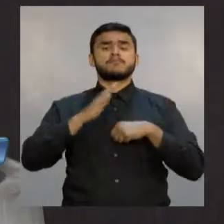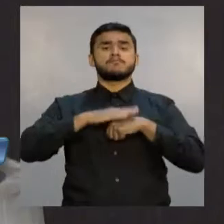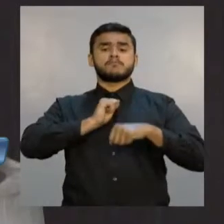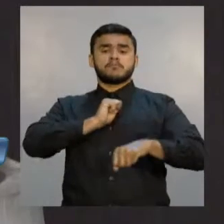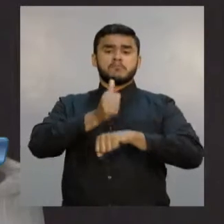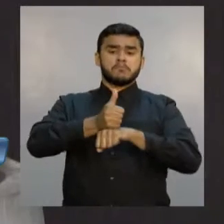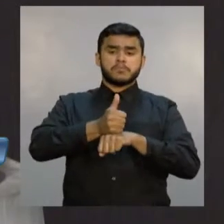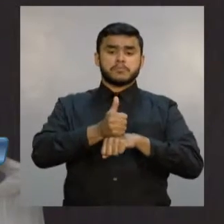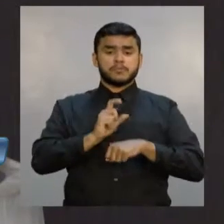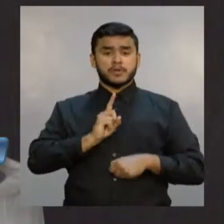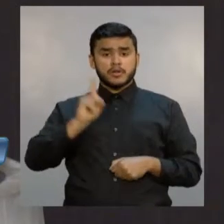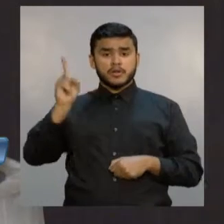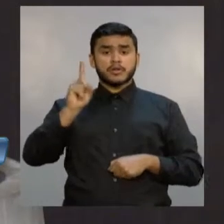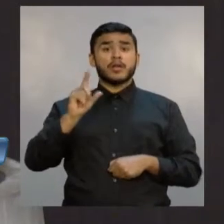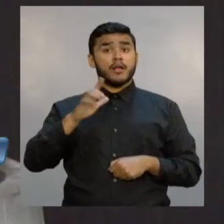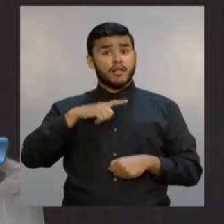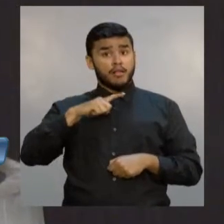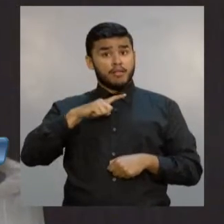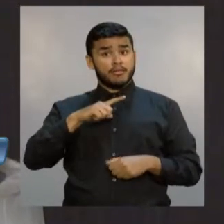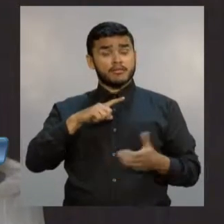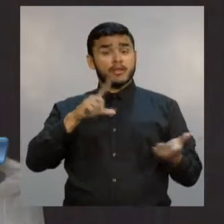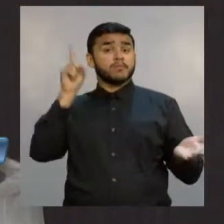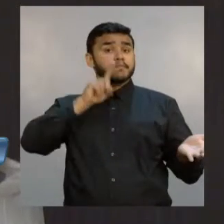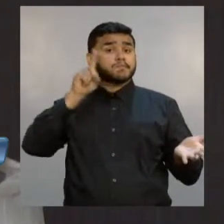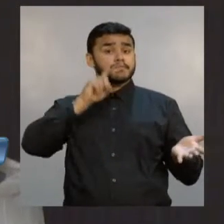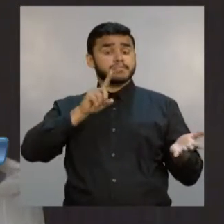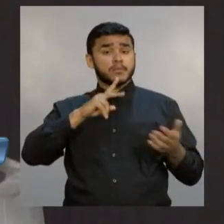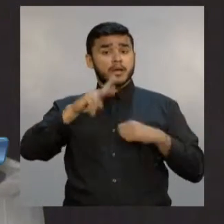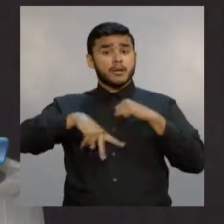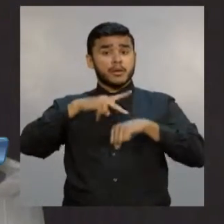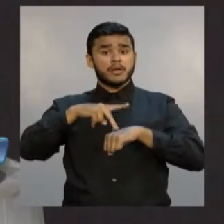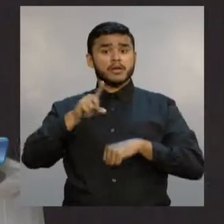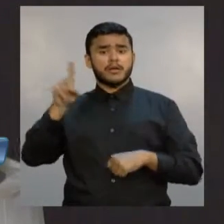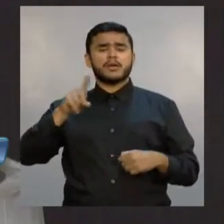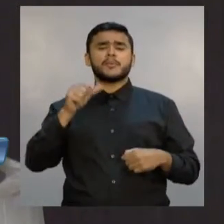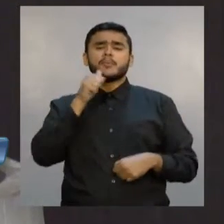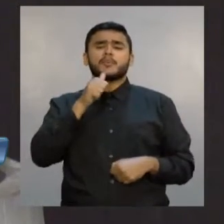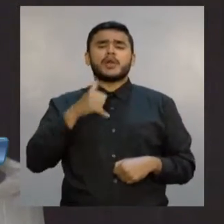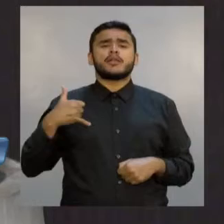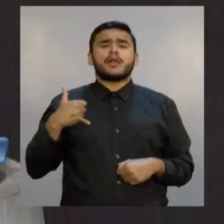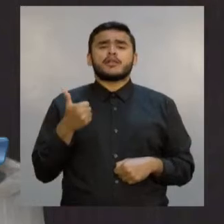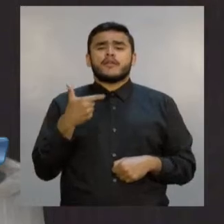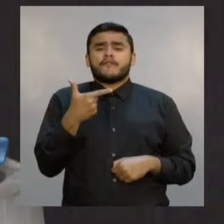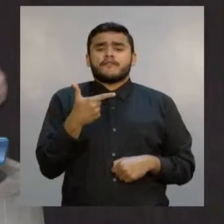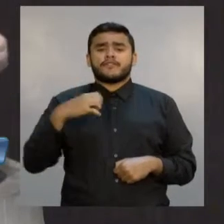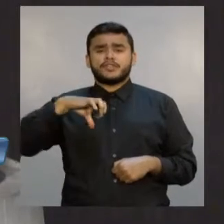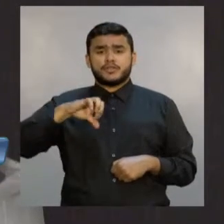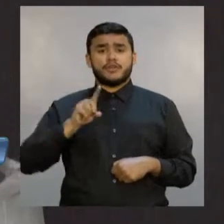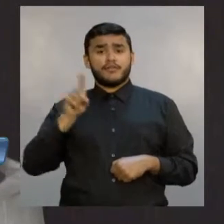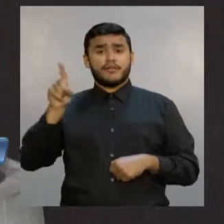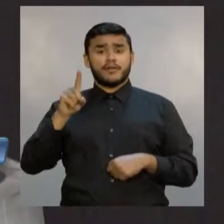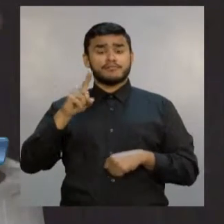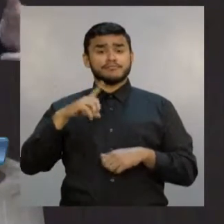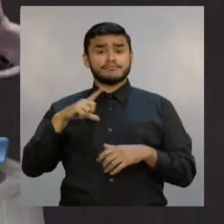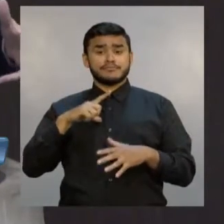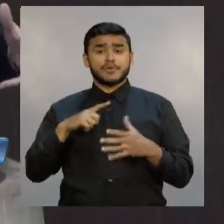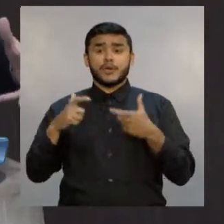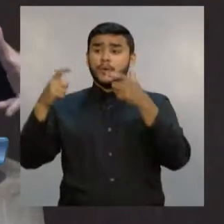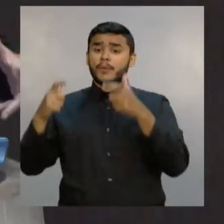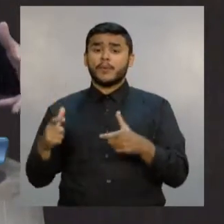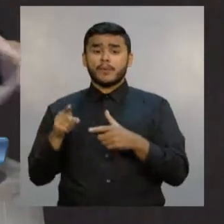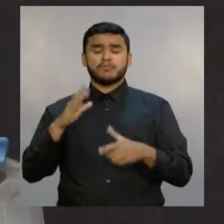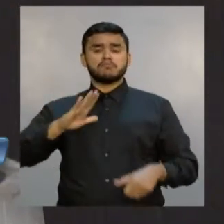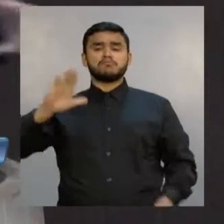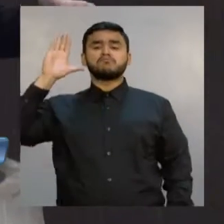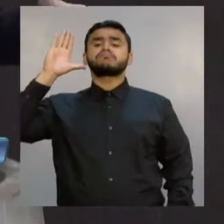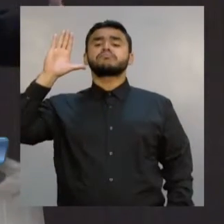poder. Veja as eleições norte-americanas. Uma jovem do Bronx, de 29 anos, que está, ela